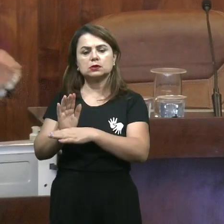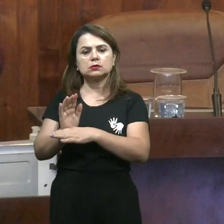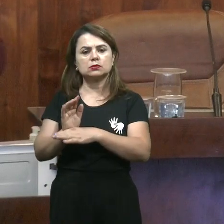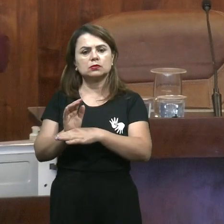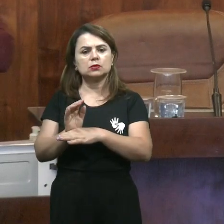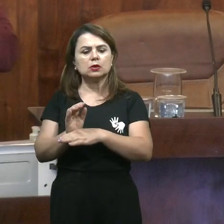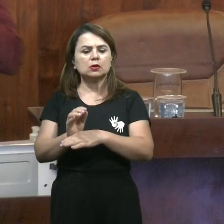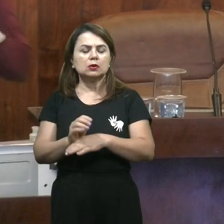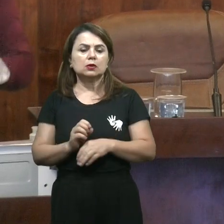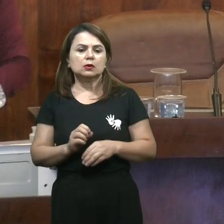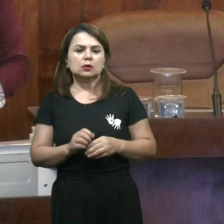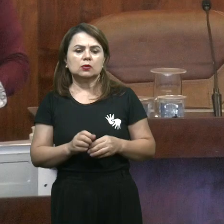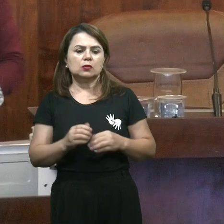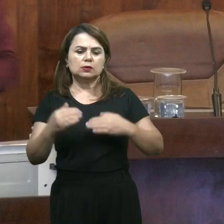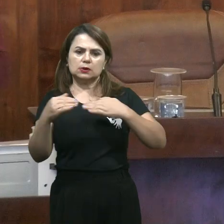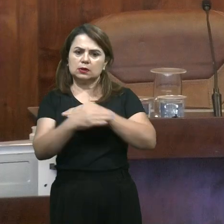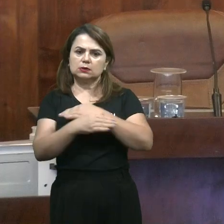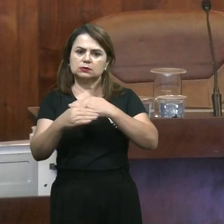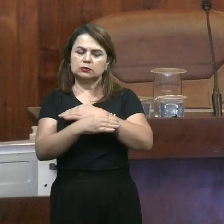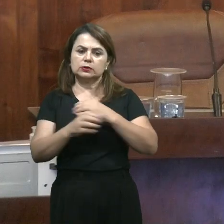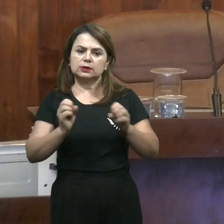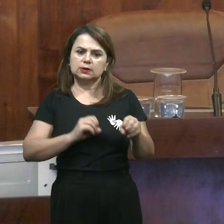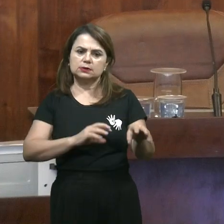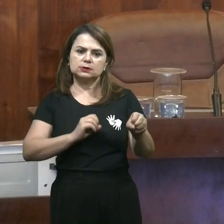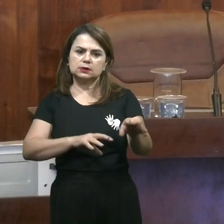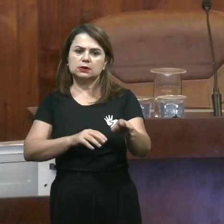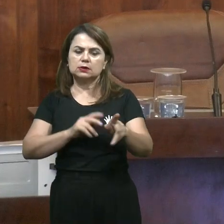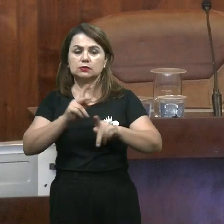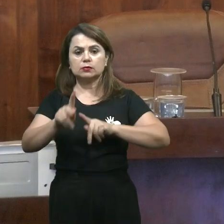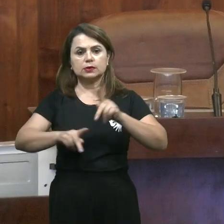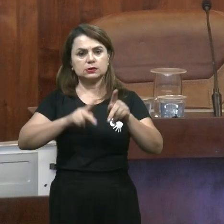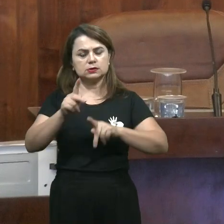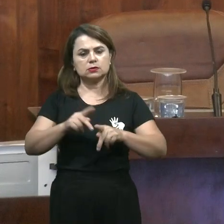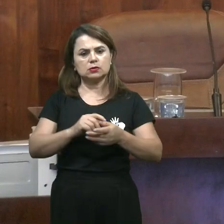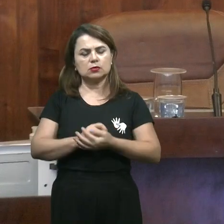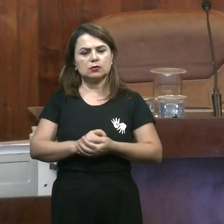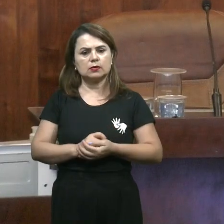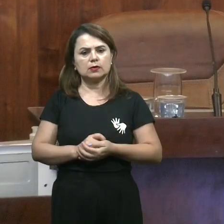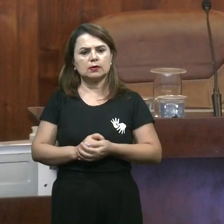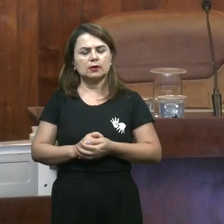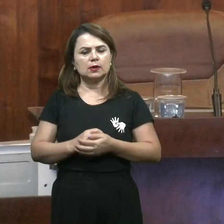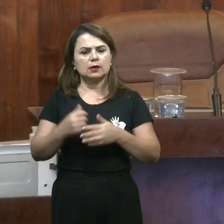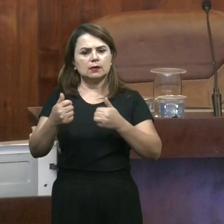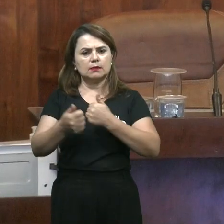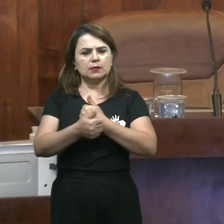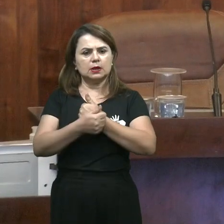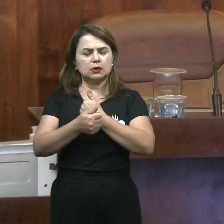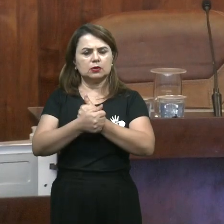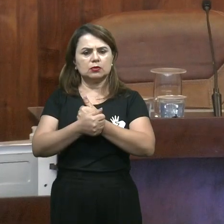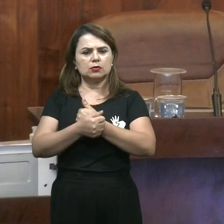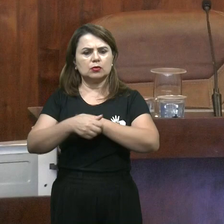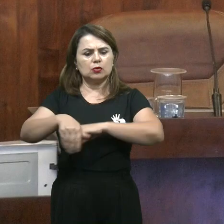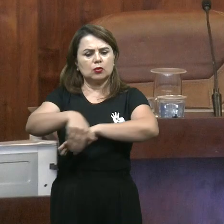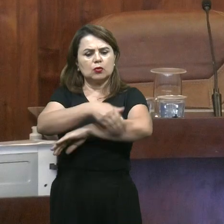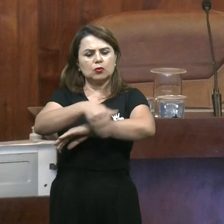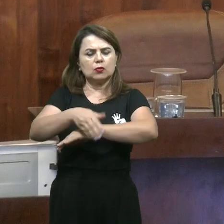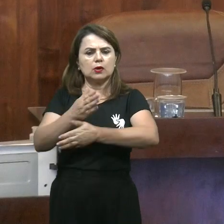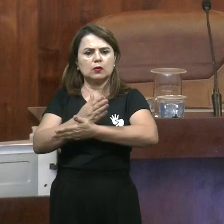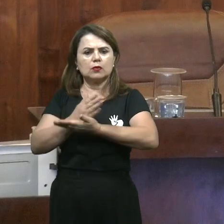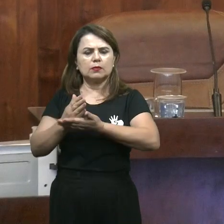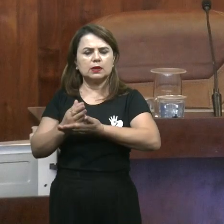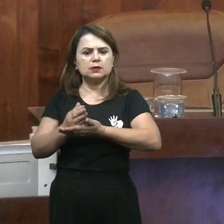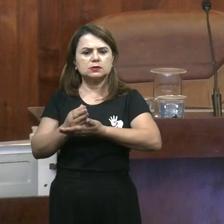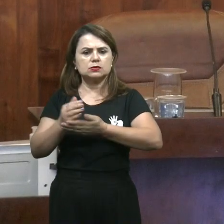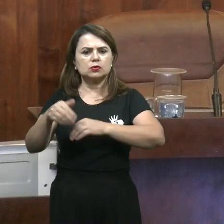segurança do trânsito no início na Avenida Benedito Alves Delfino durante o horário de pico.